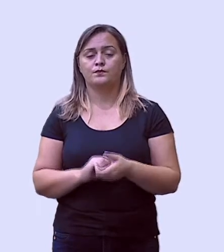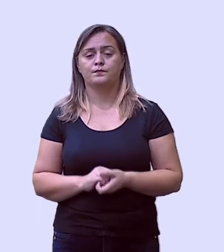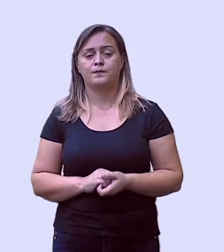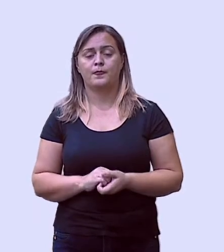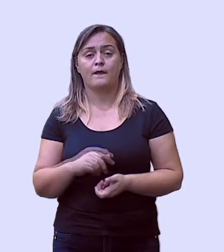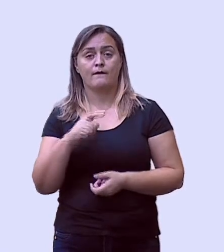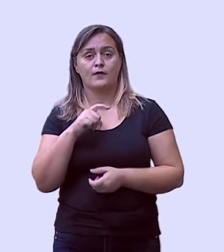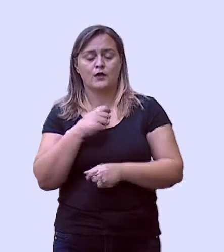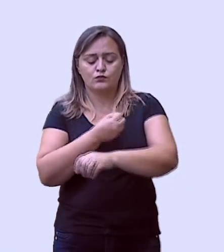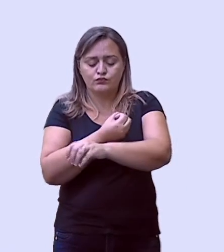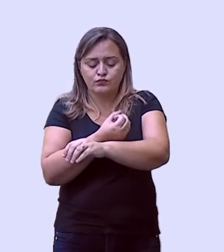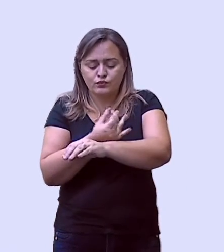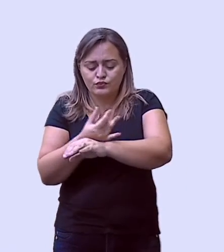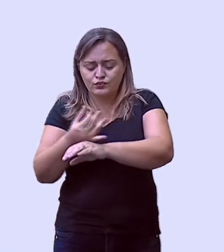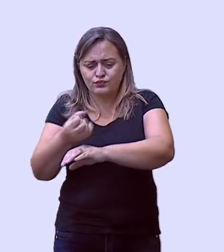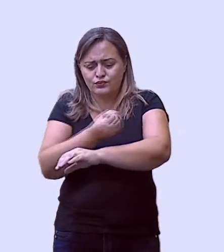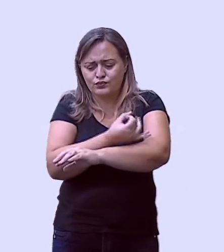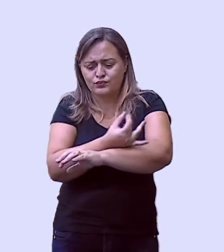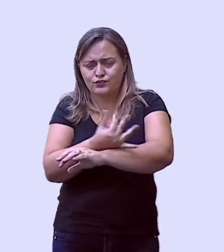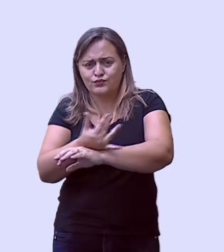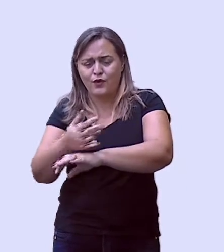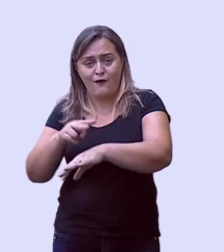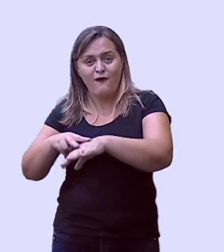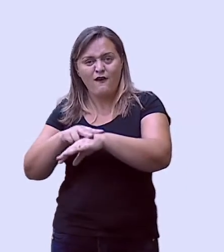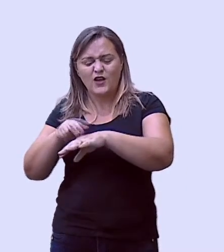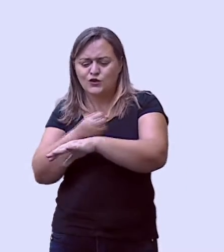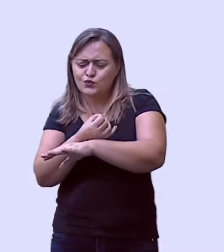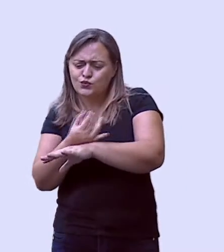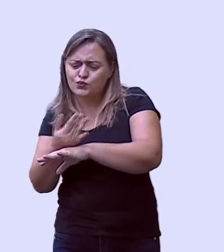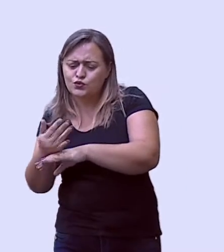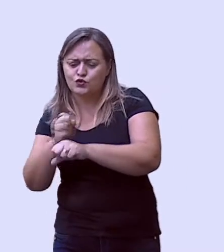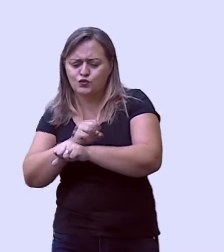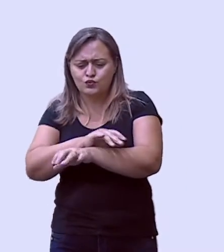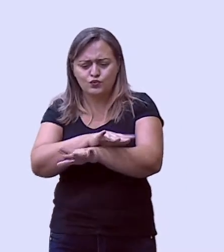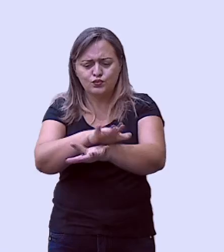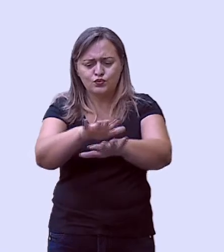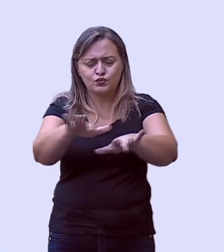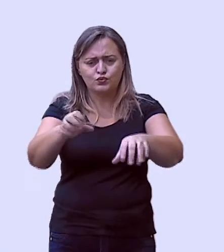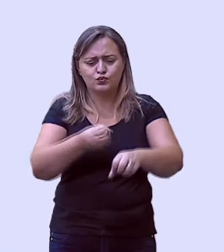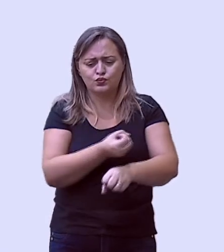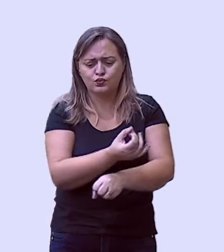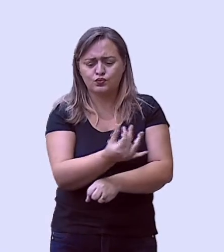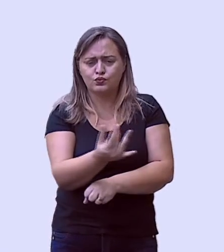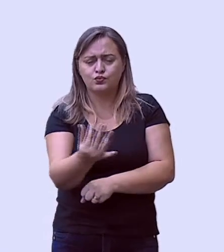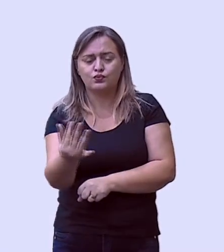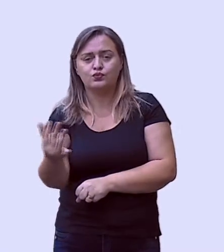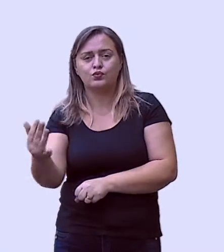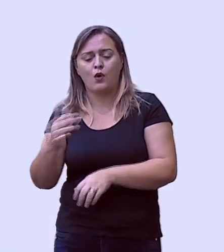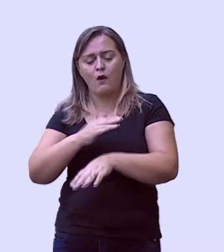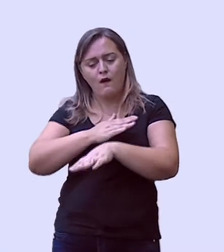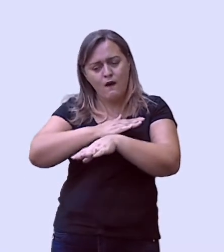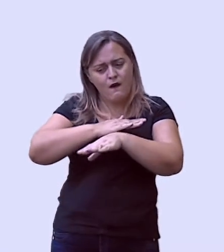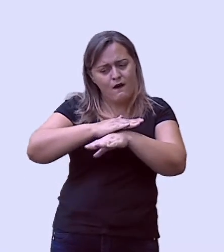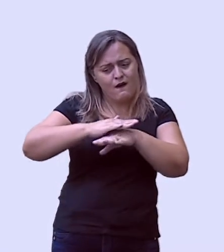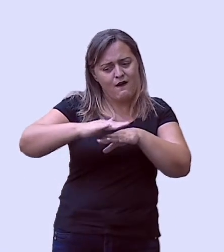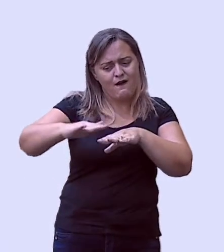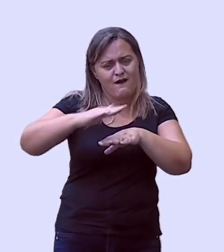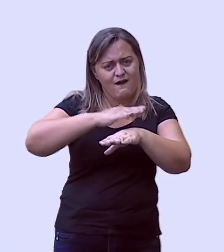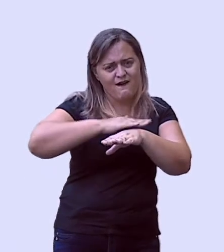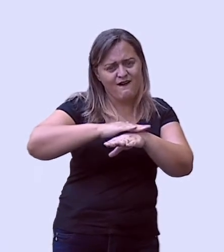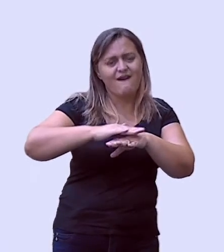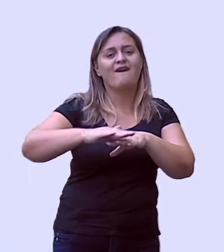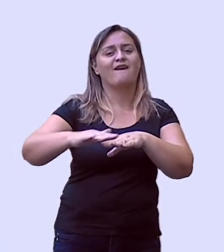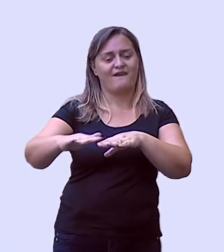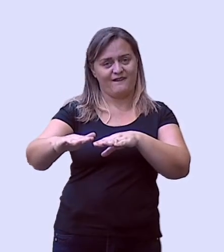por grama verde, né? Transformando tudo isso em uma planície, um cerrado elevado, em vários tapetes verdes